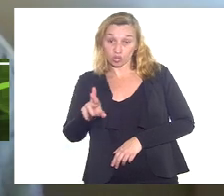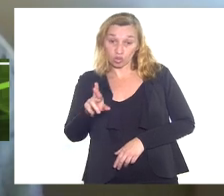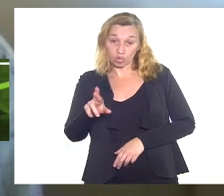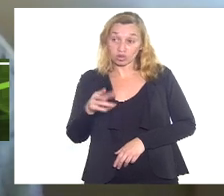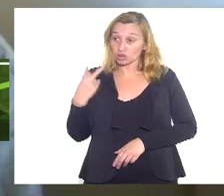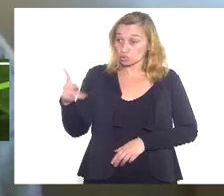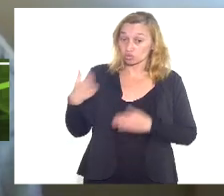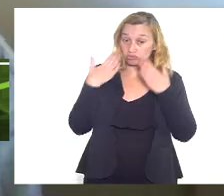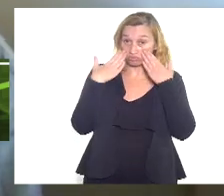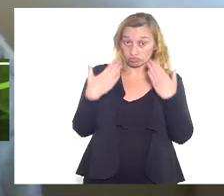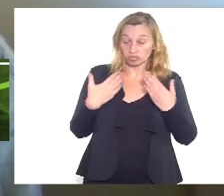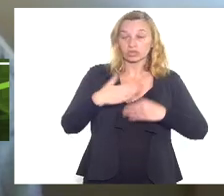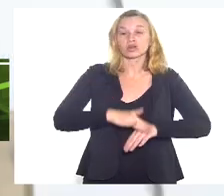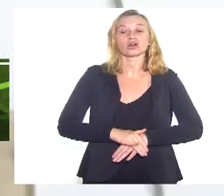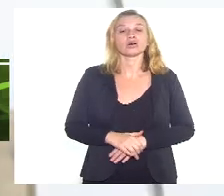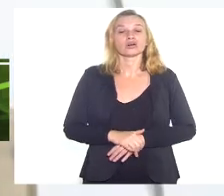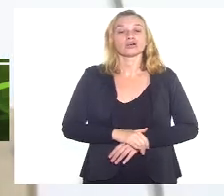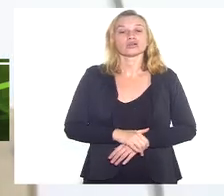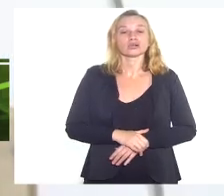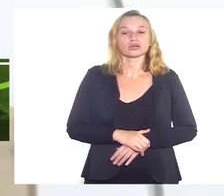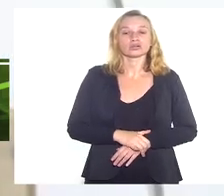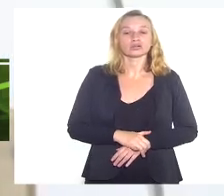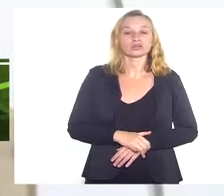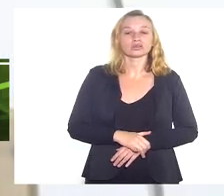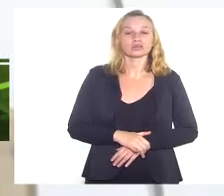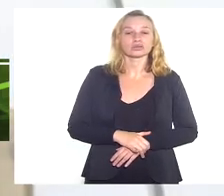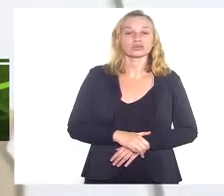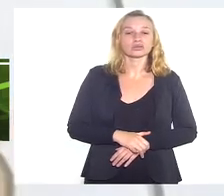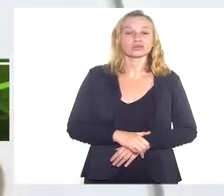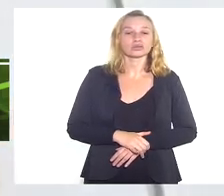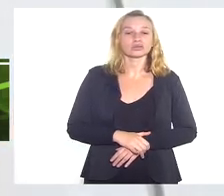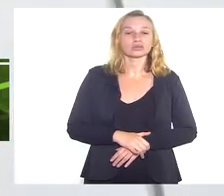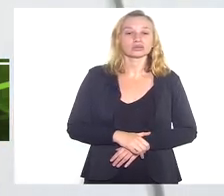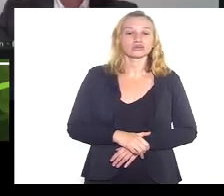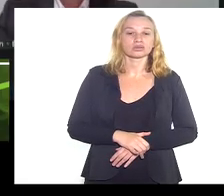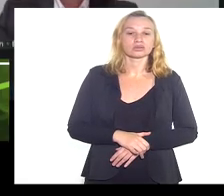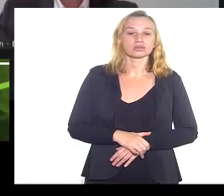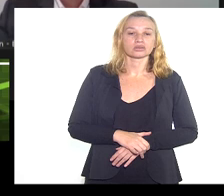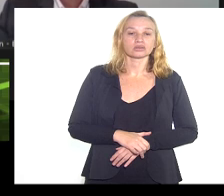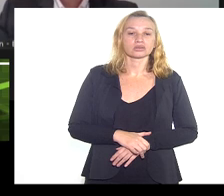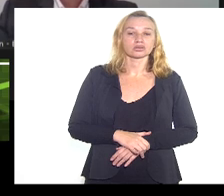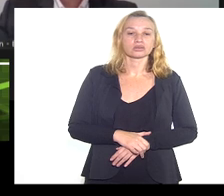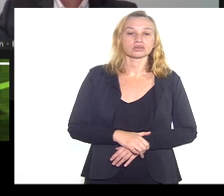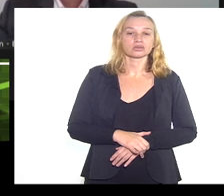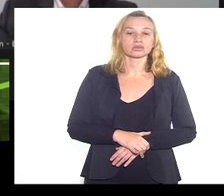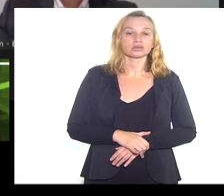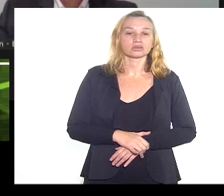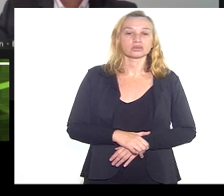sua apresentação, ele colocou que